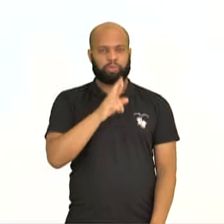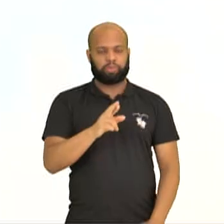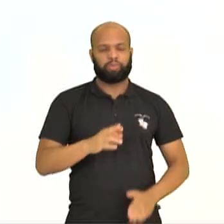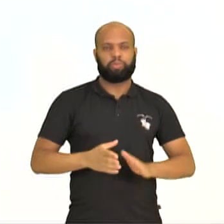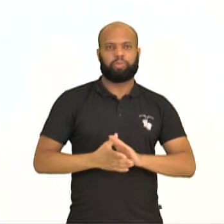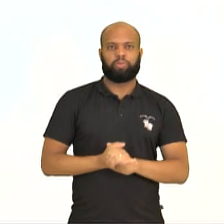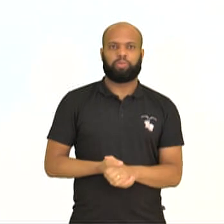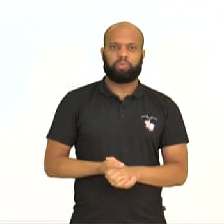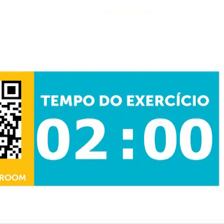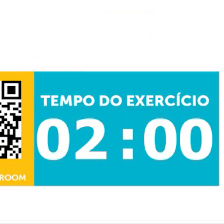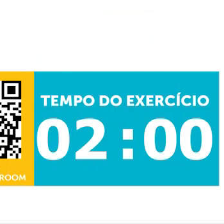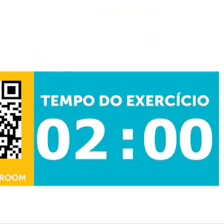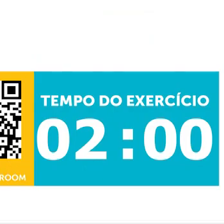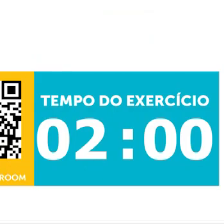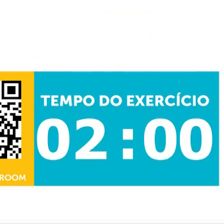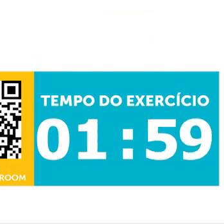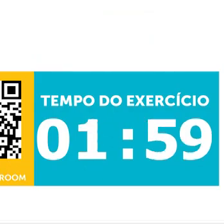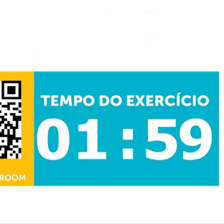gabarito.